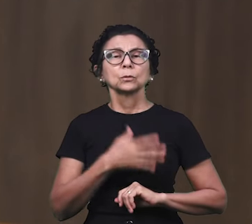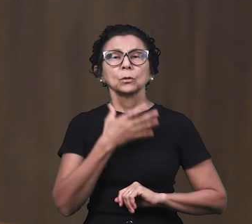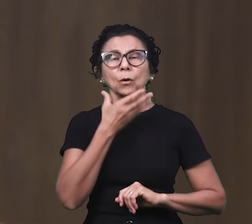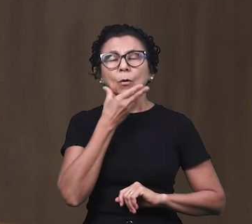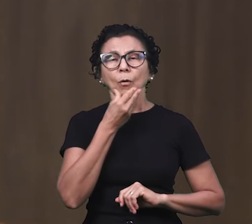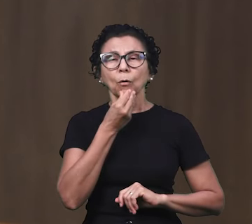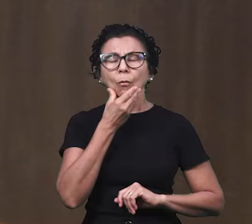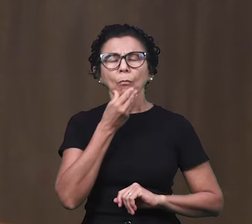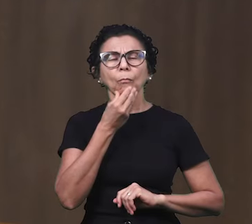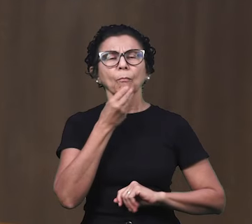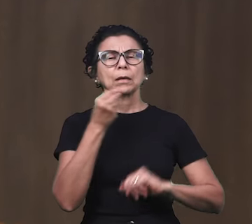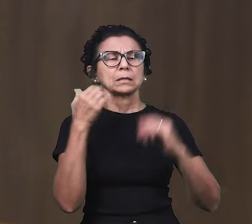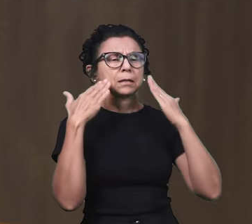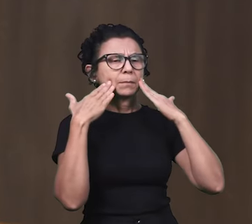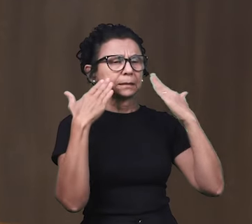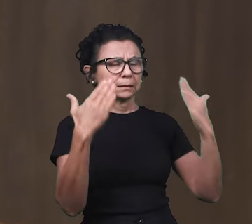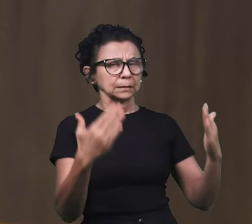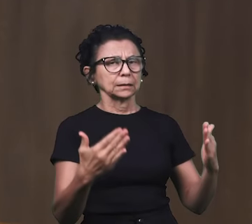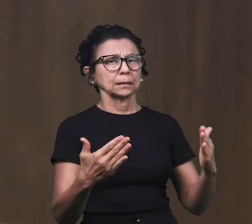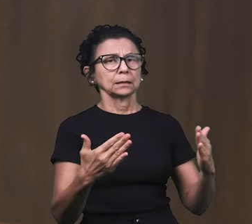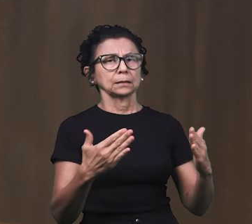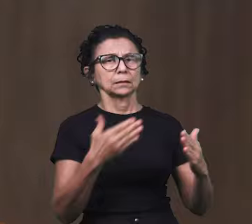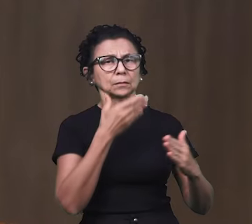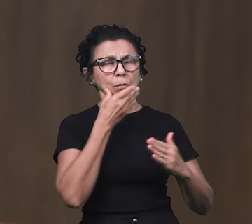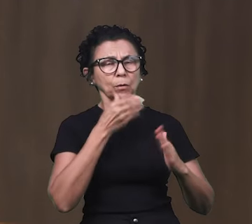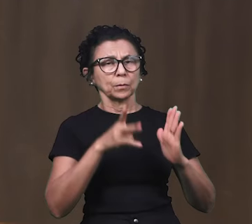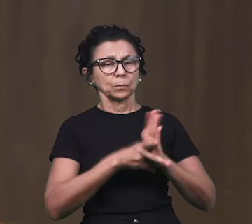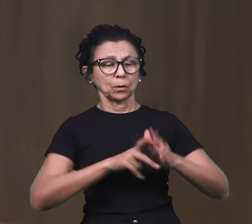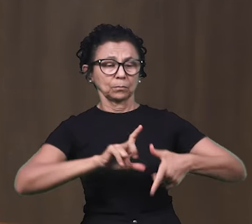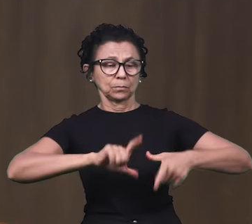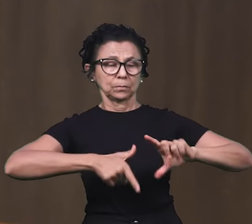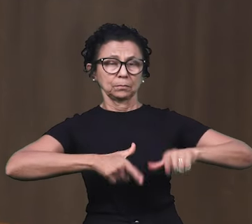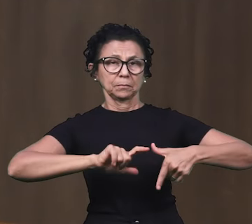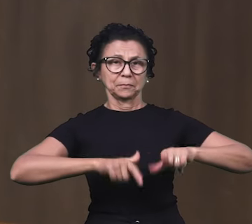os varões israelitas. E nós vamos aqui